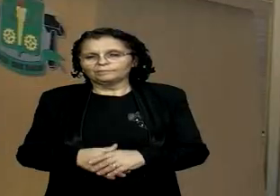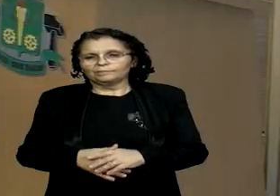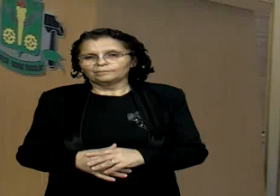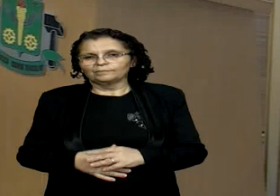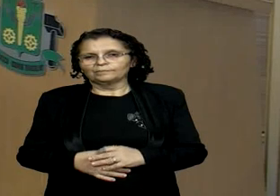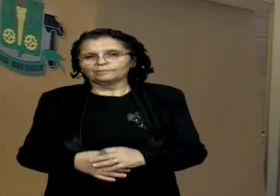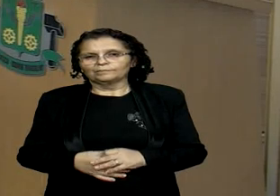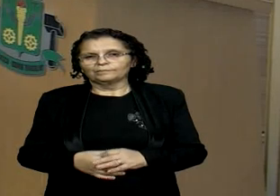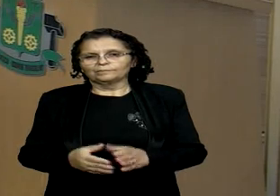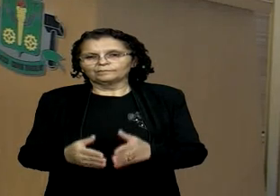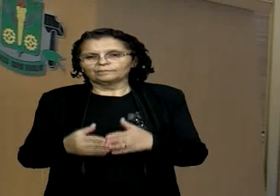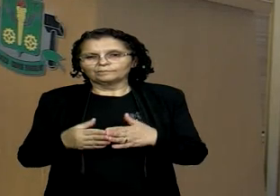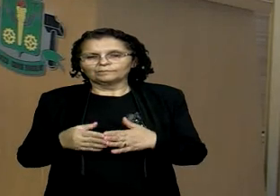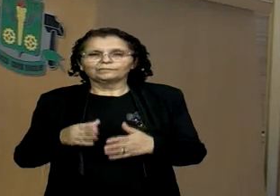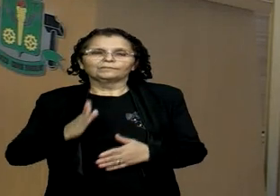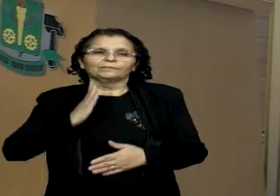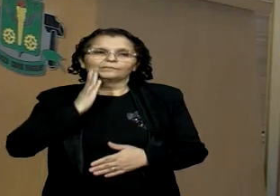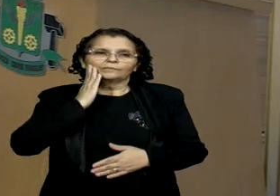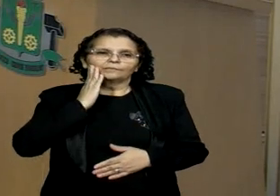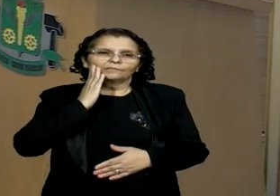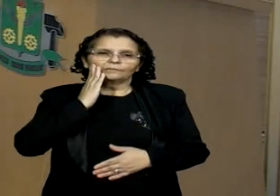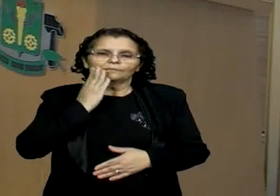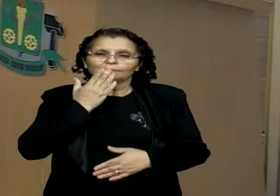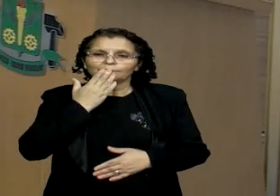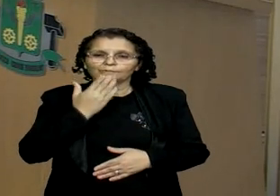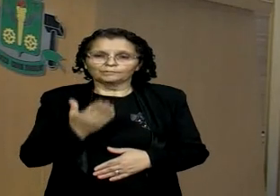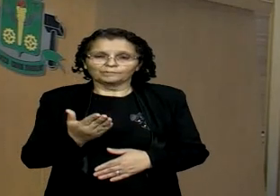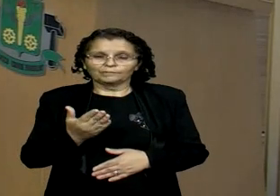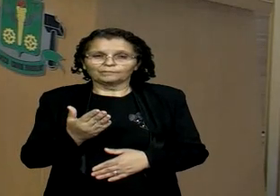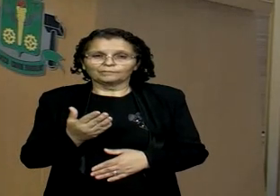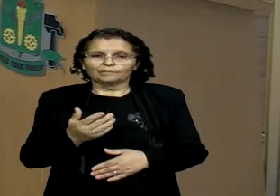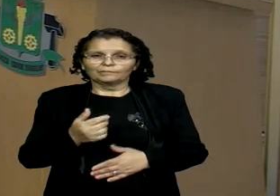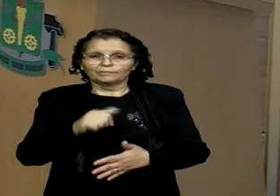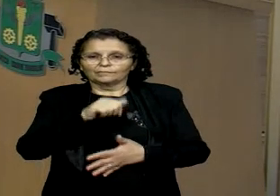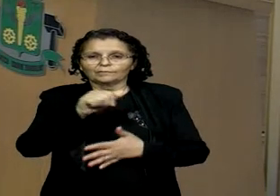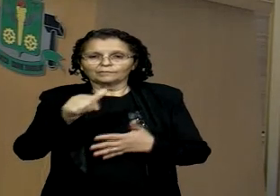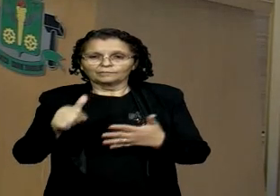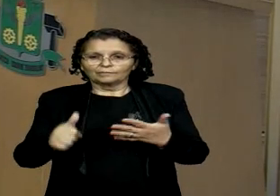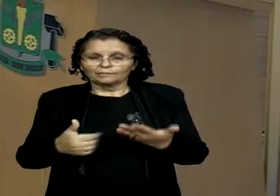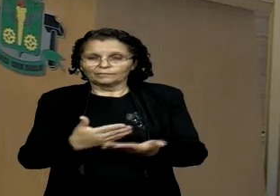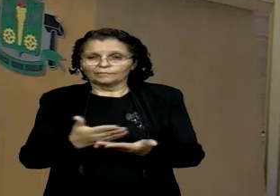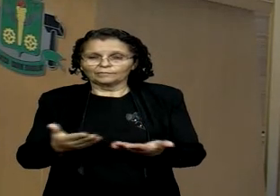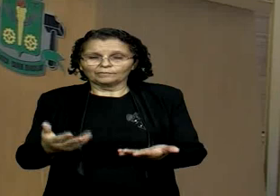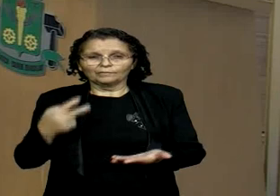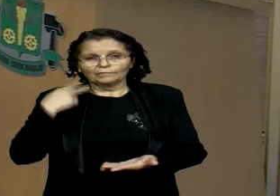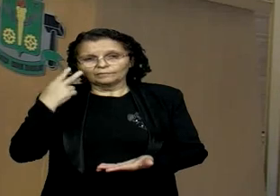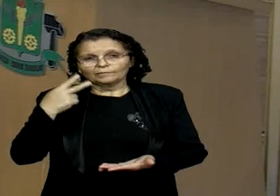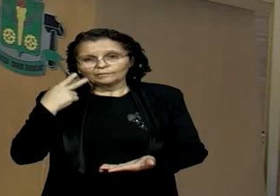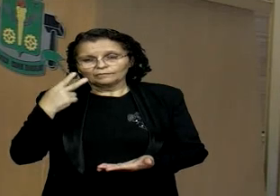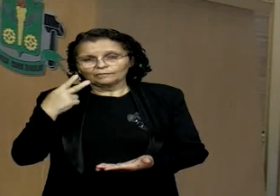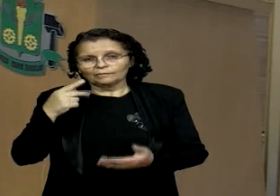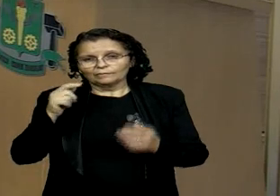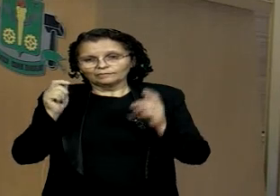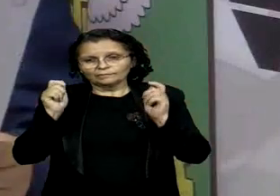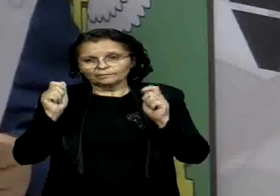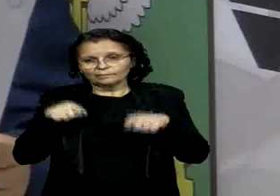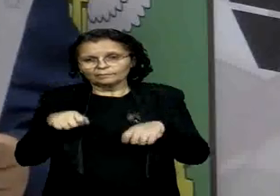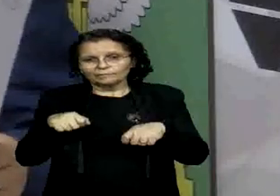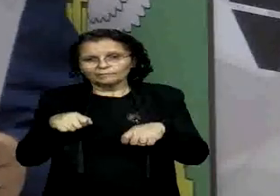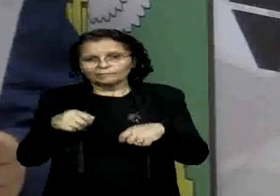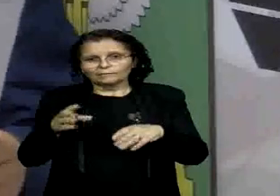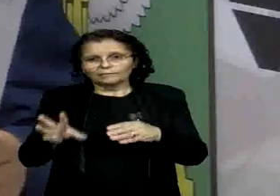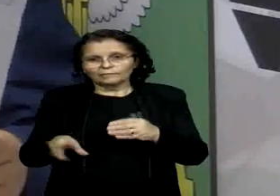presidente. Questão de ordem ao vereador Paulo Júnior. Eu gostaria que verificasse junto aos nobres vereadores a possibilidade